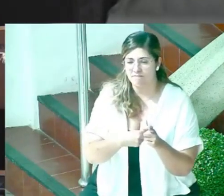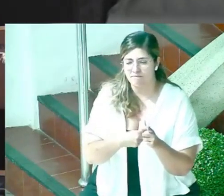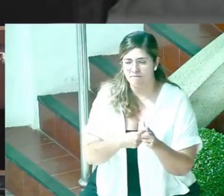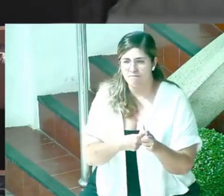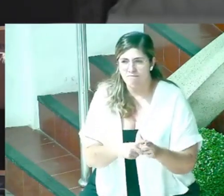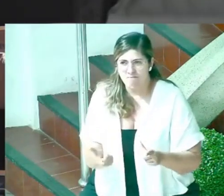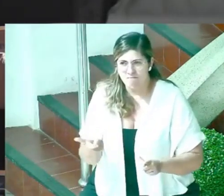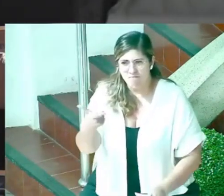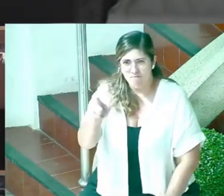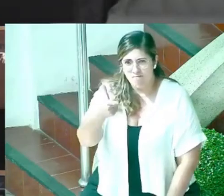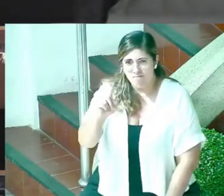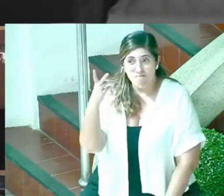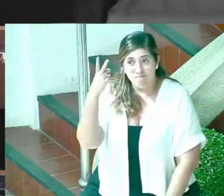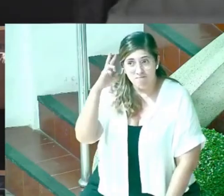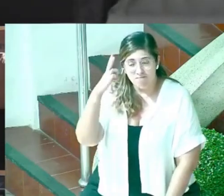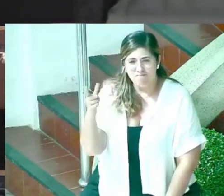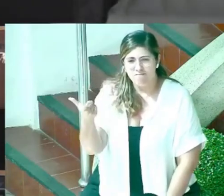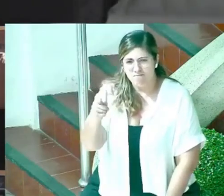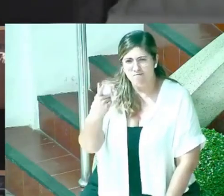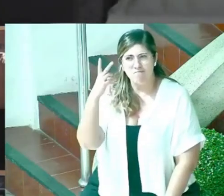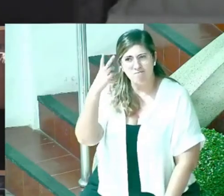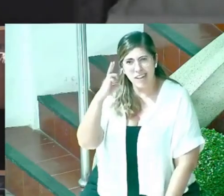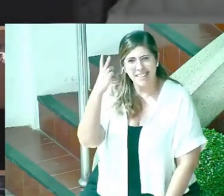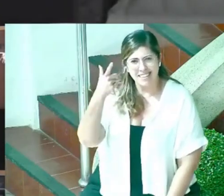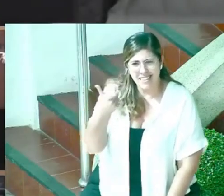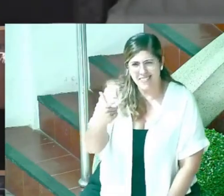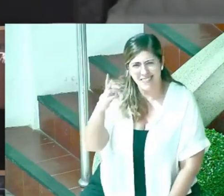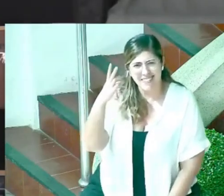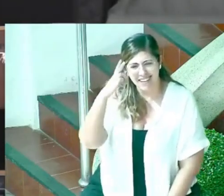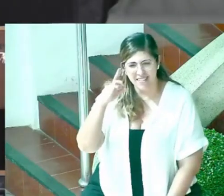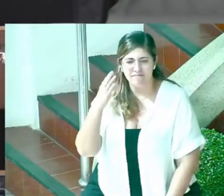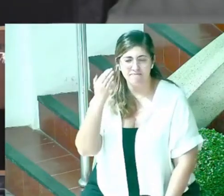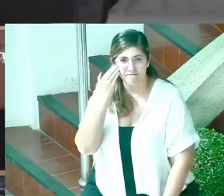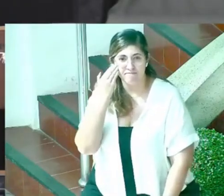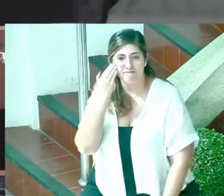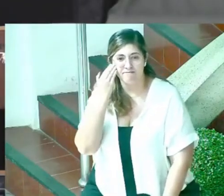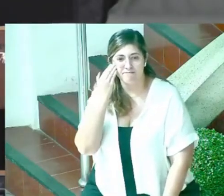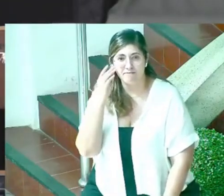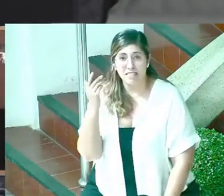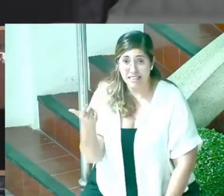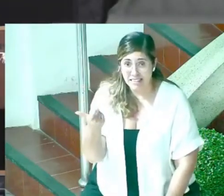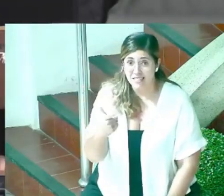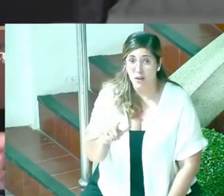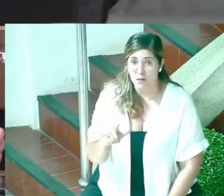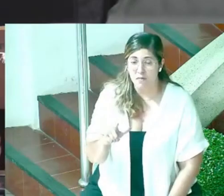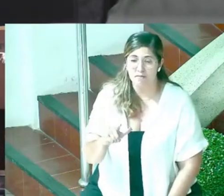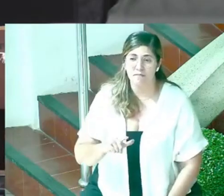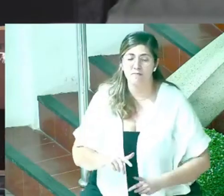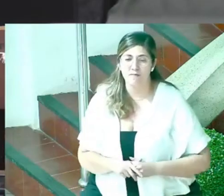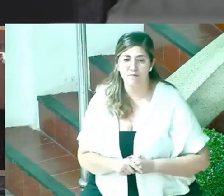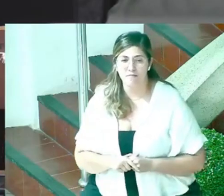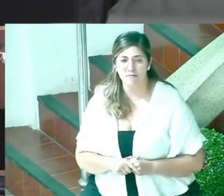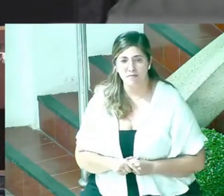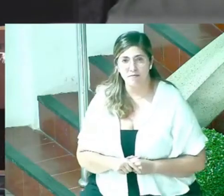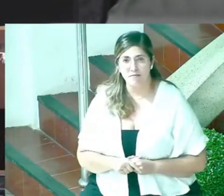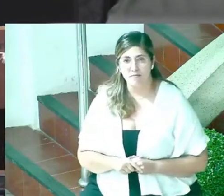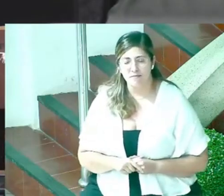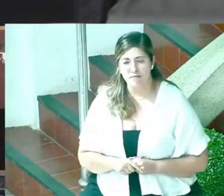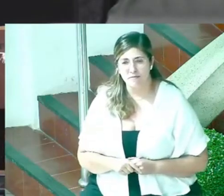dívida. Quando nós perdoamos alguém que nos ofendeu, nós